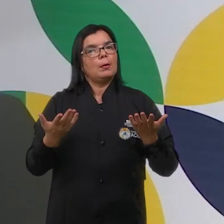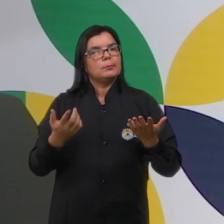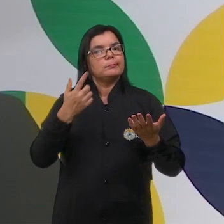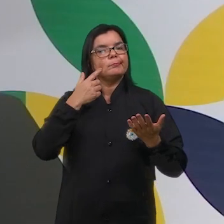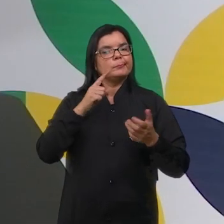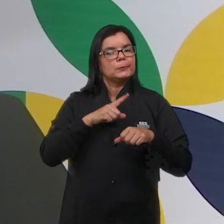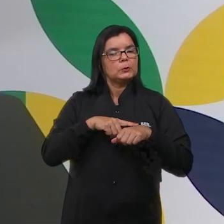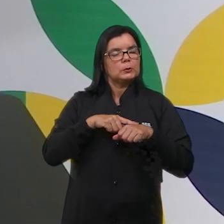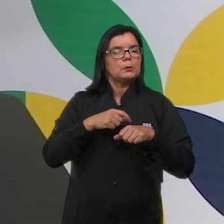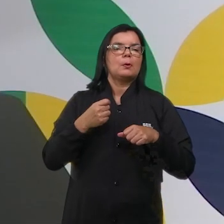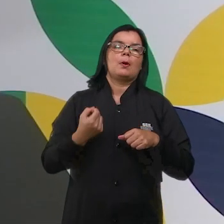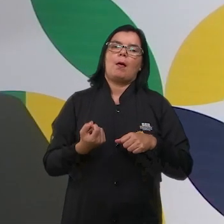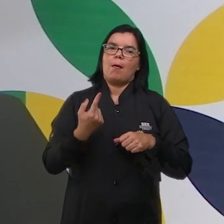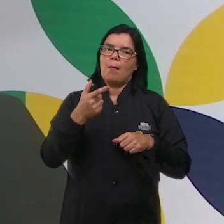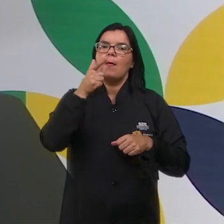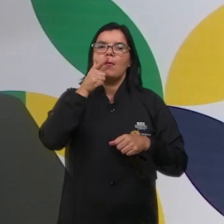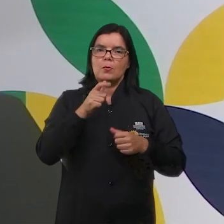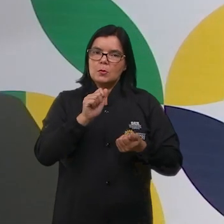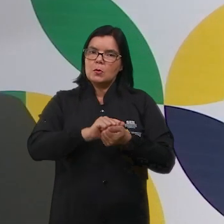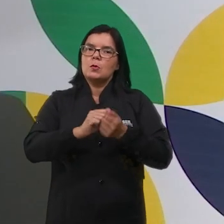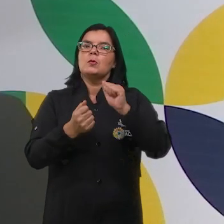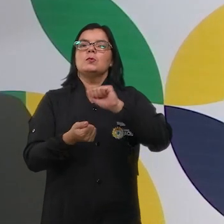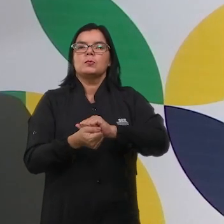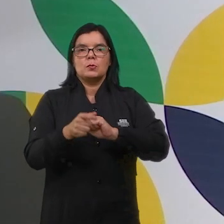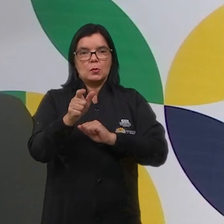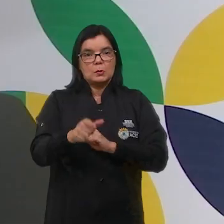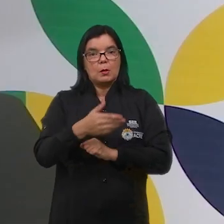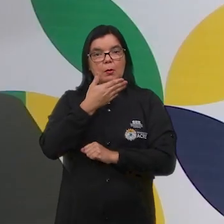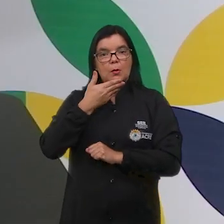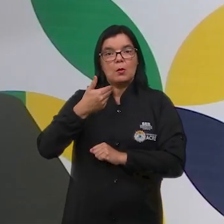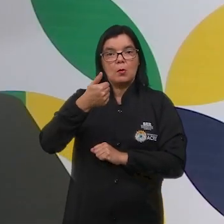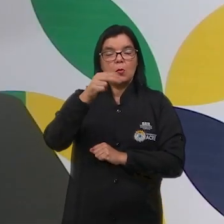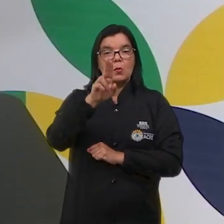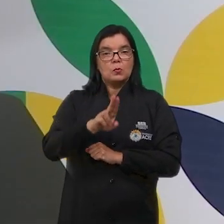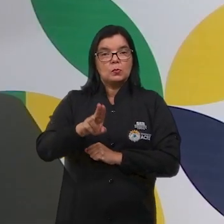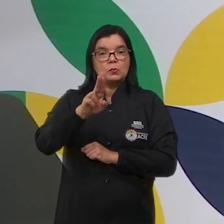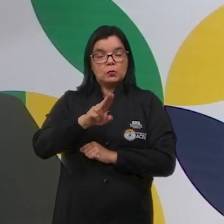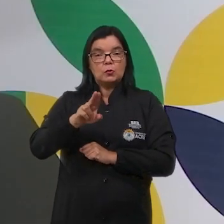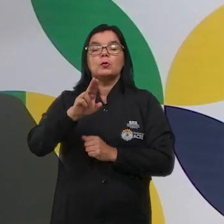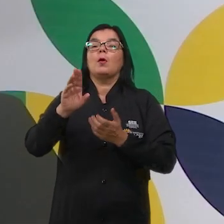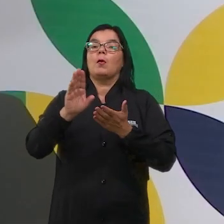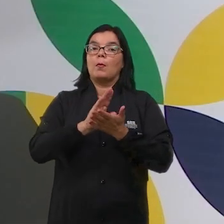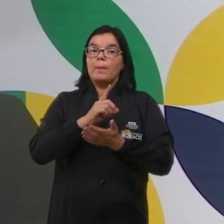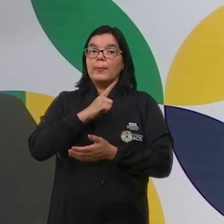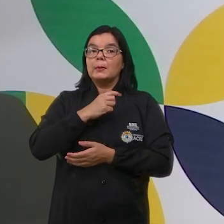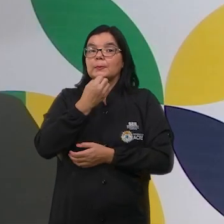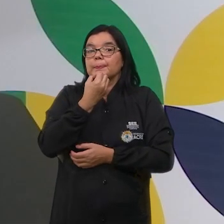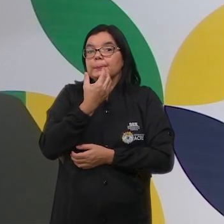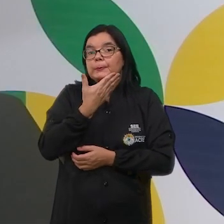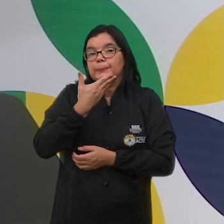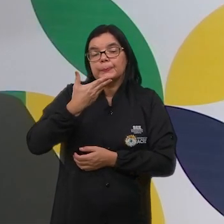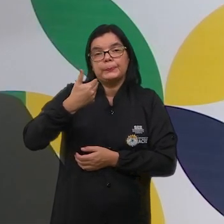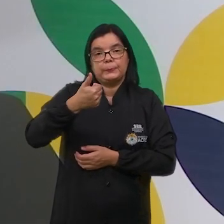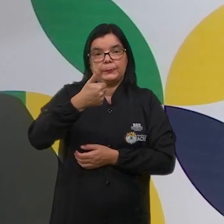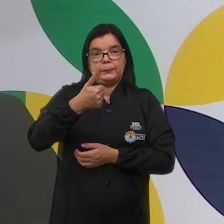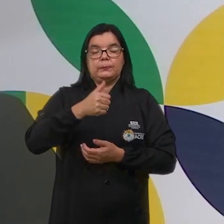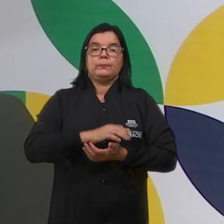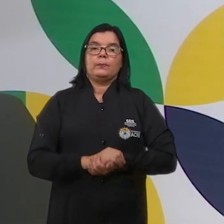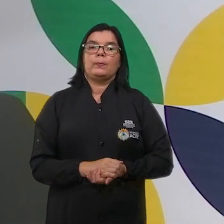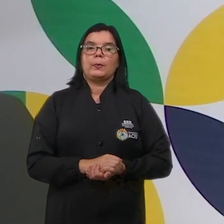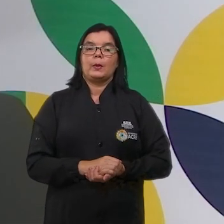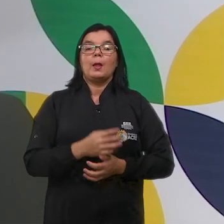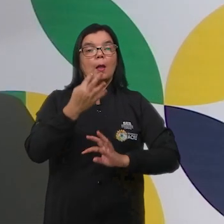partir do momento eu consigo adaptar, esse aqui é melhor. Então, é utilizar um recurso para obter um melhor resultado.